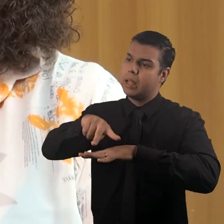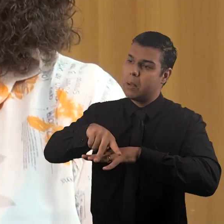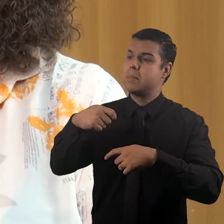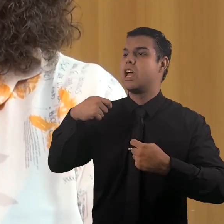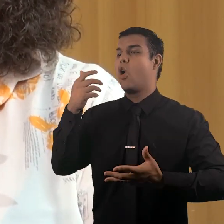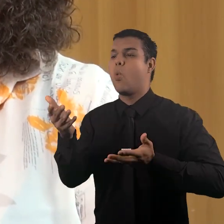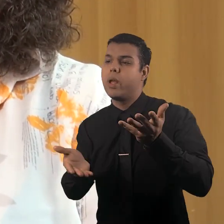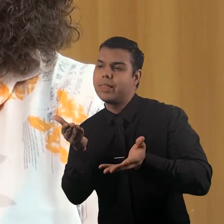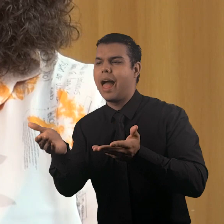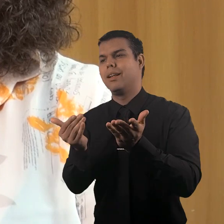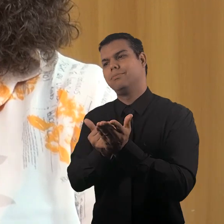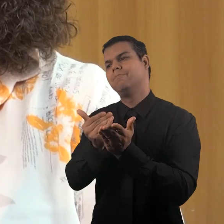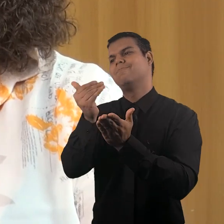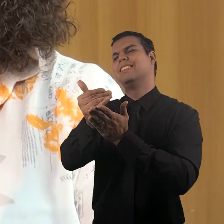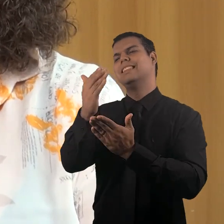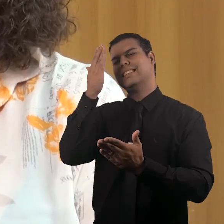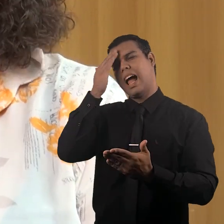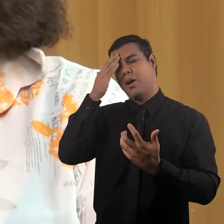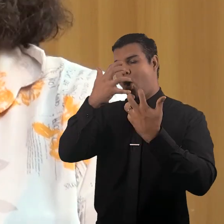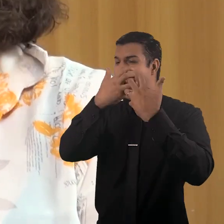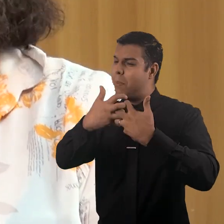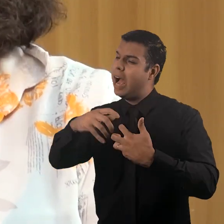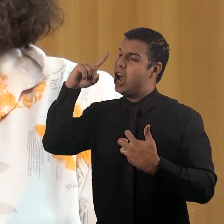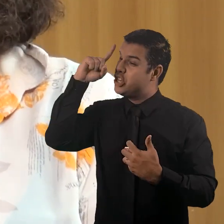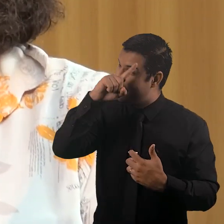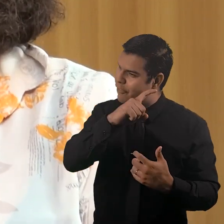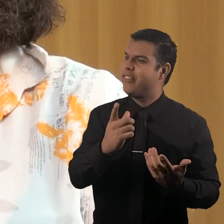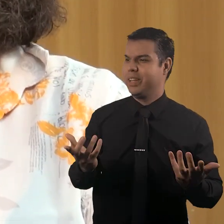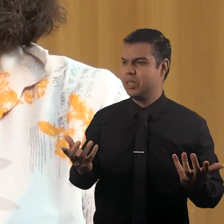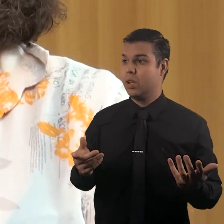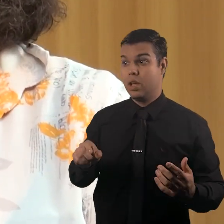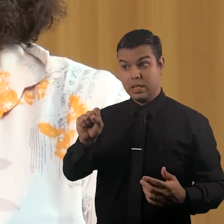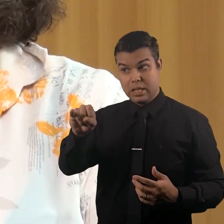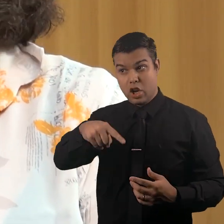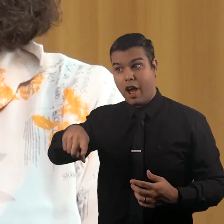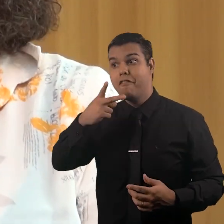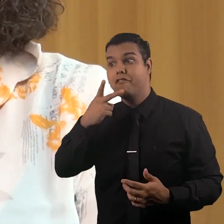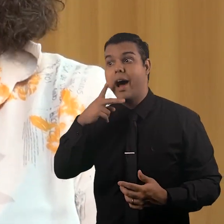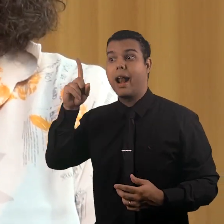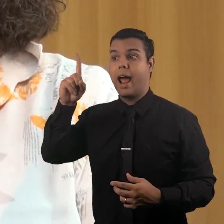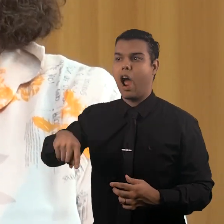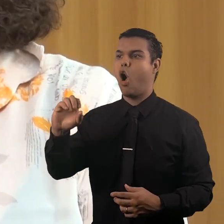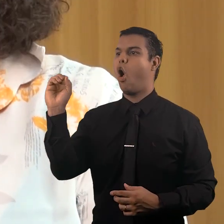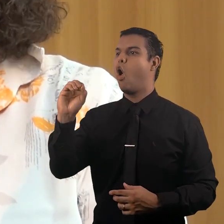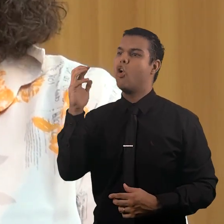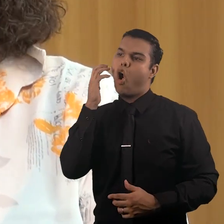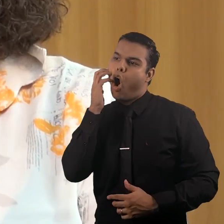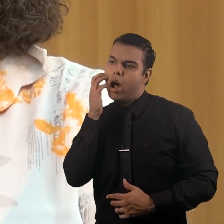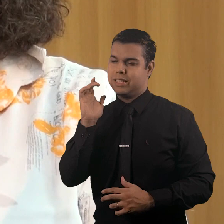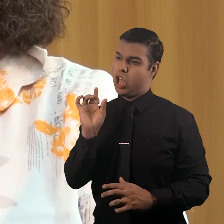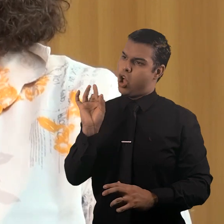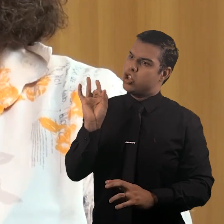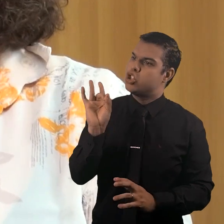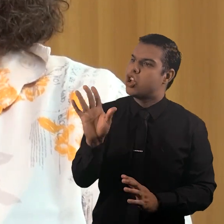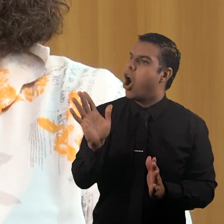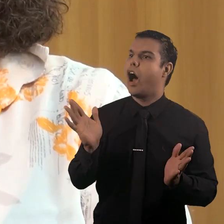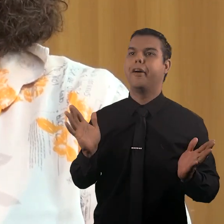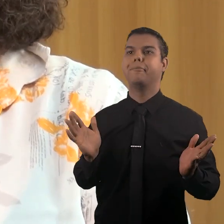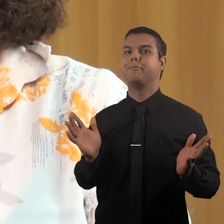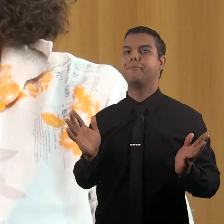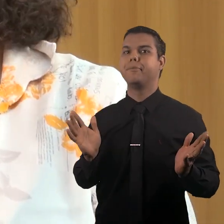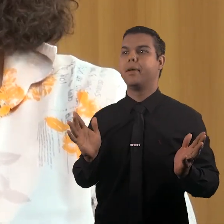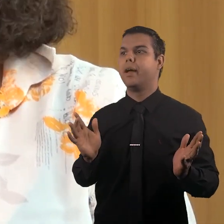e precisam de cuidados paliativos. Então, é uma complexidade muito grande, né? Quando a gente fala de Outubro Rosa, a gente não pode falar só